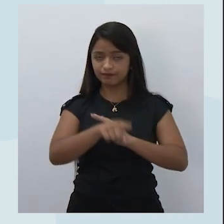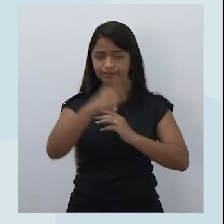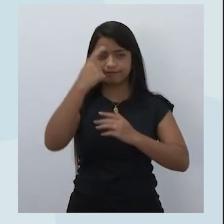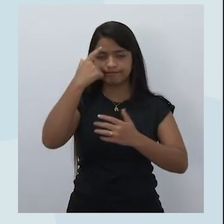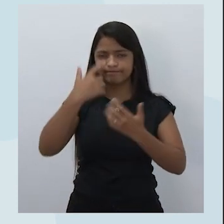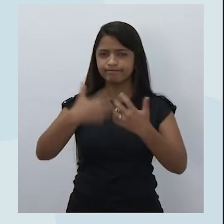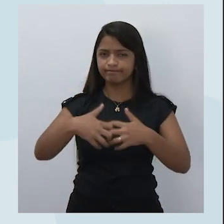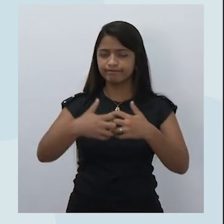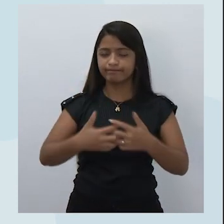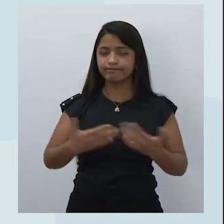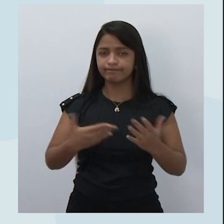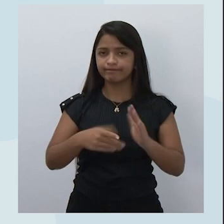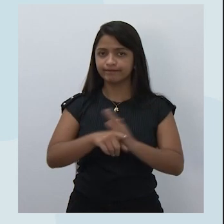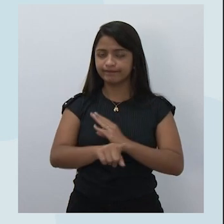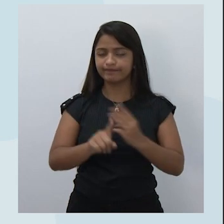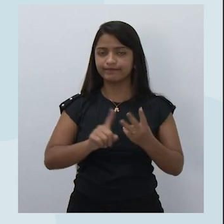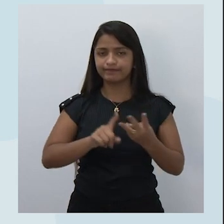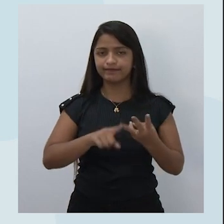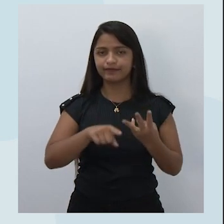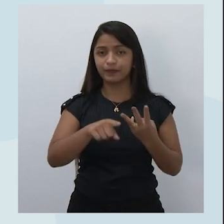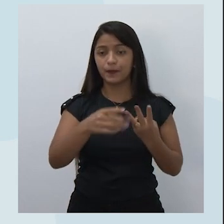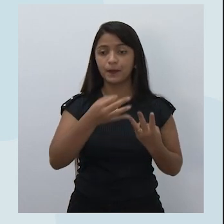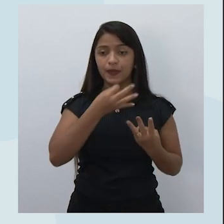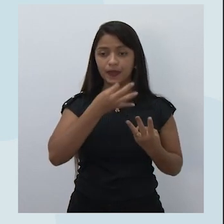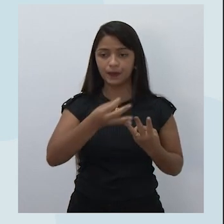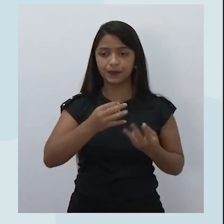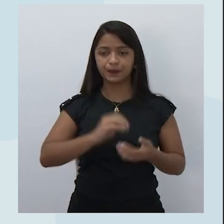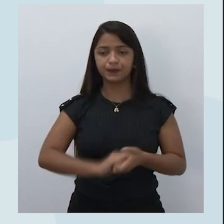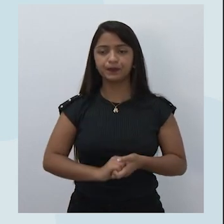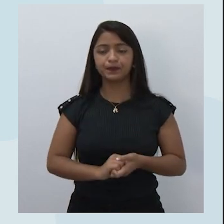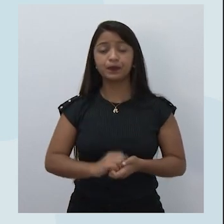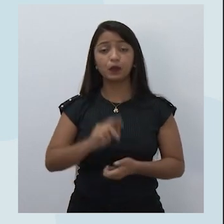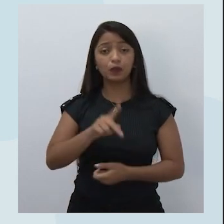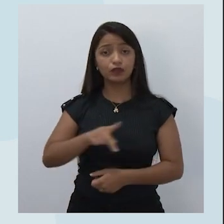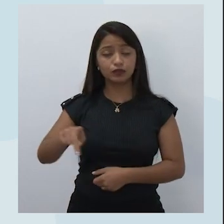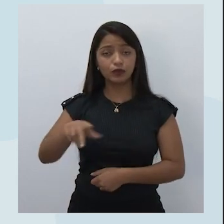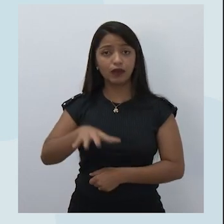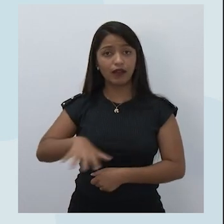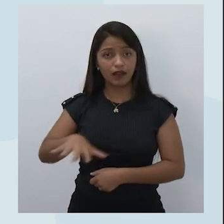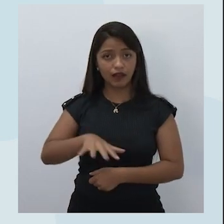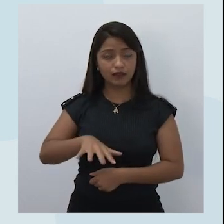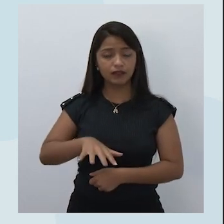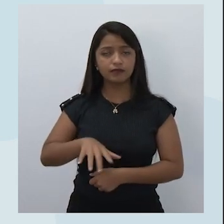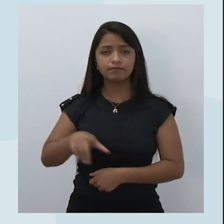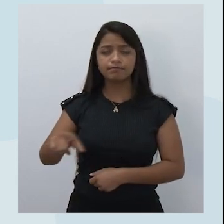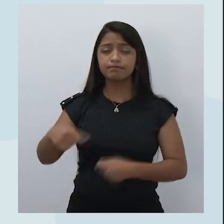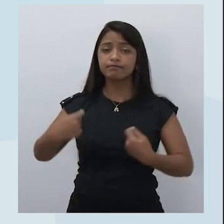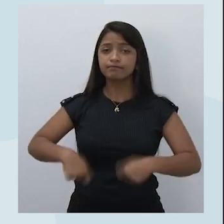na sua opinião também, o que se espera do professor da área?